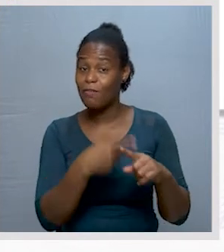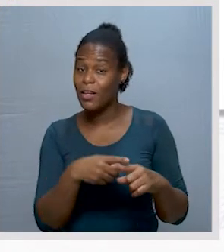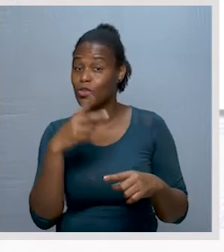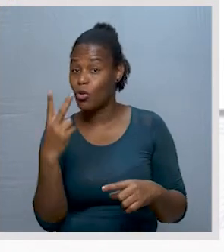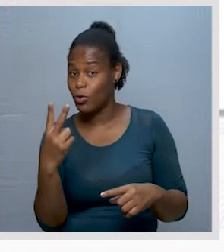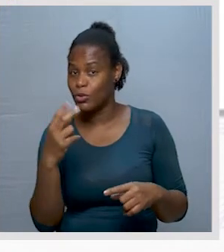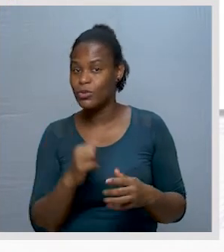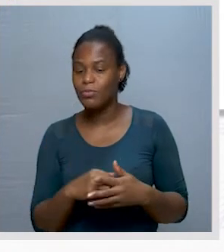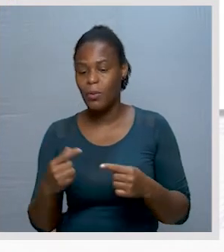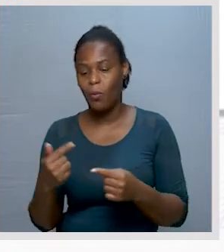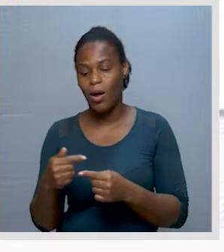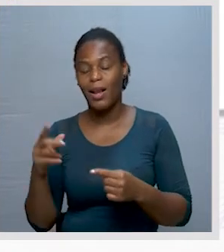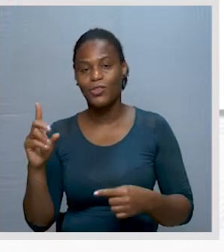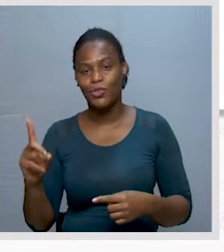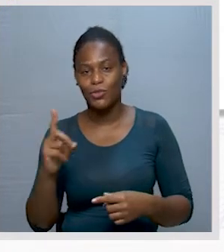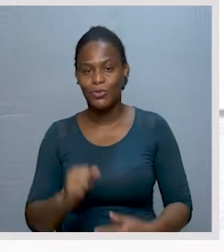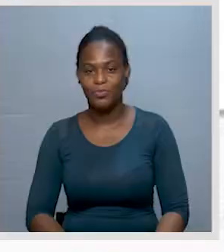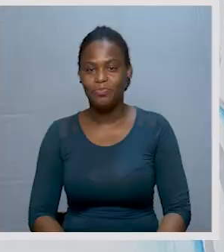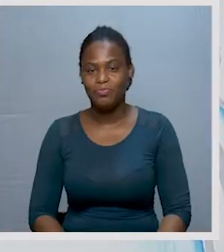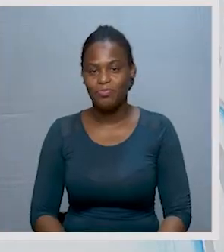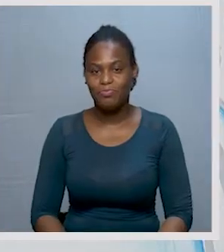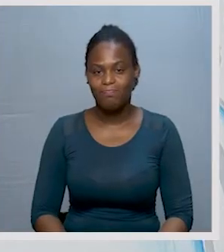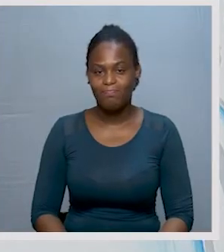vezes 2 é igual a 6.